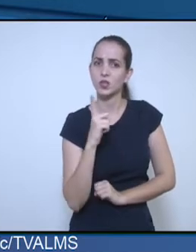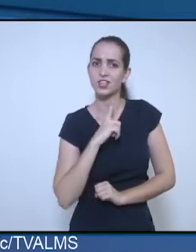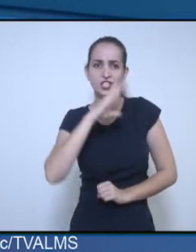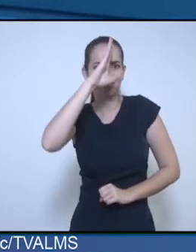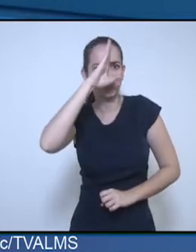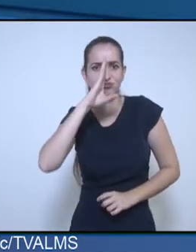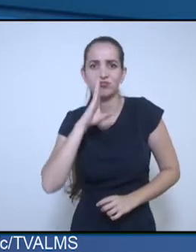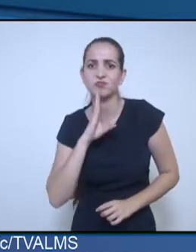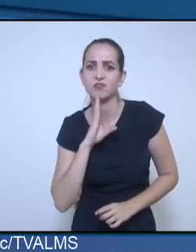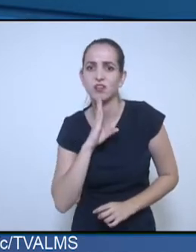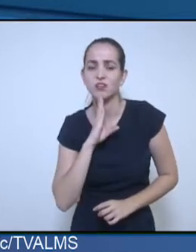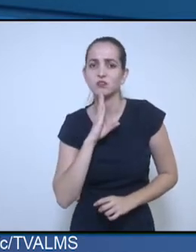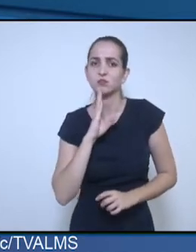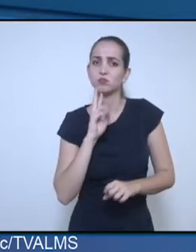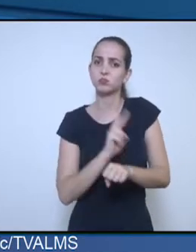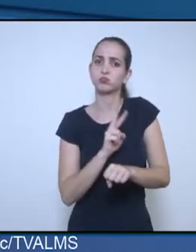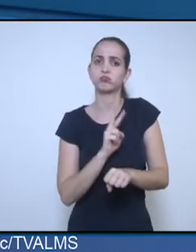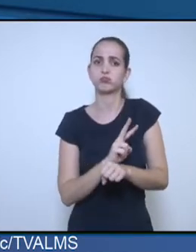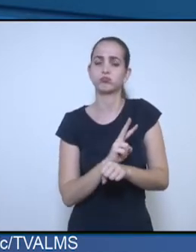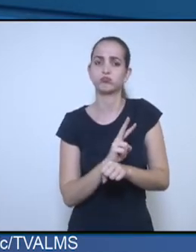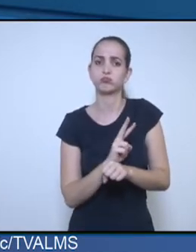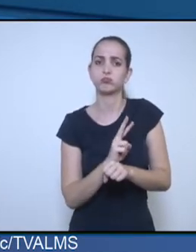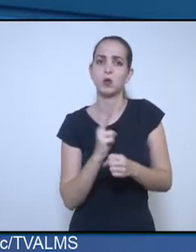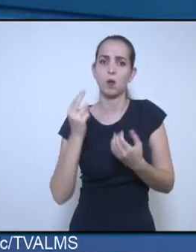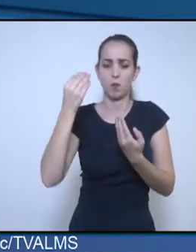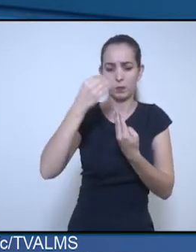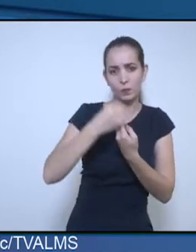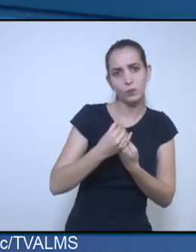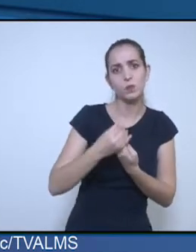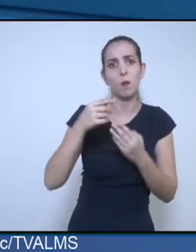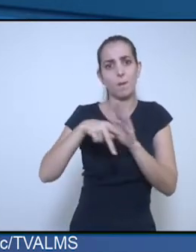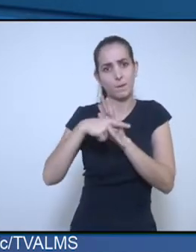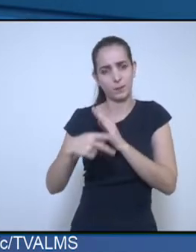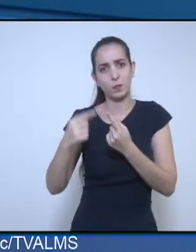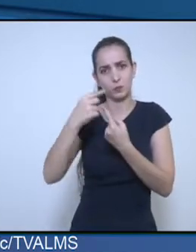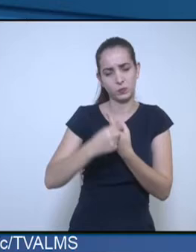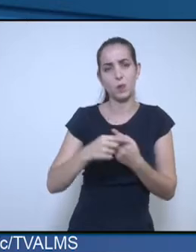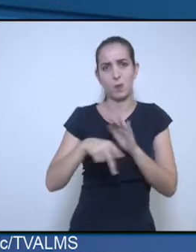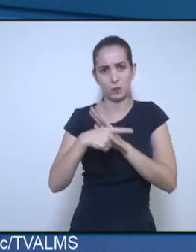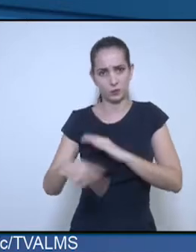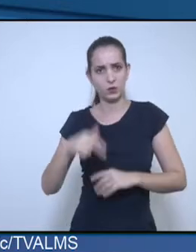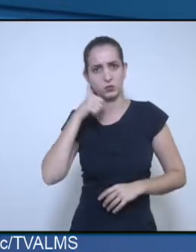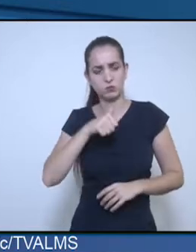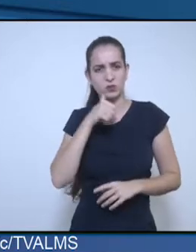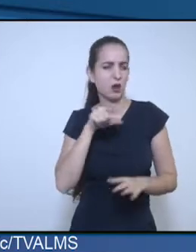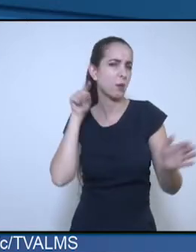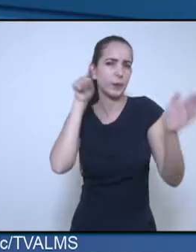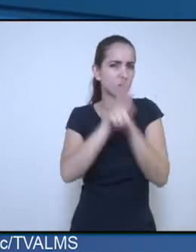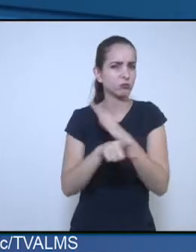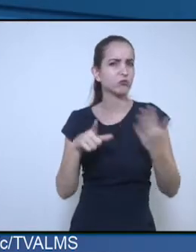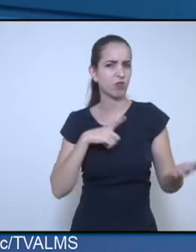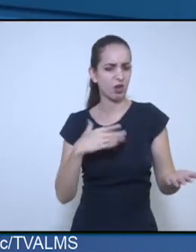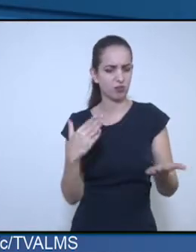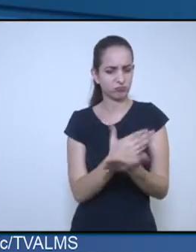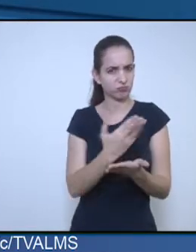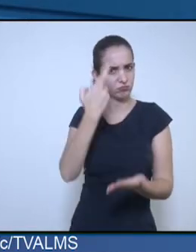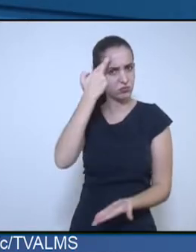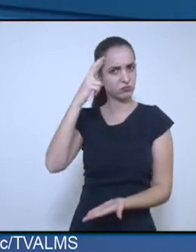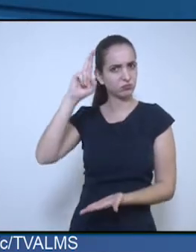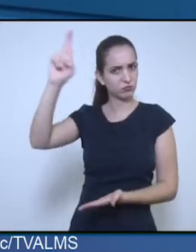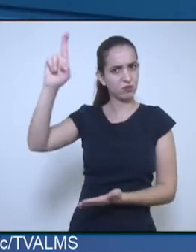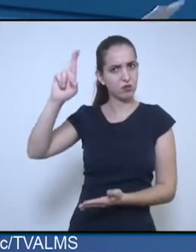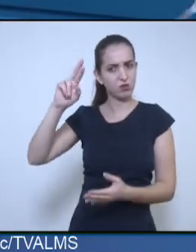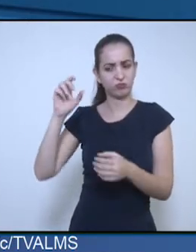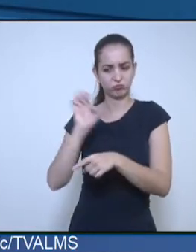preservativo feminino. Será? Será que existe isso? Será que existe, por parte das autoridades do Estado ou